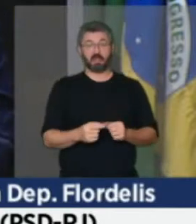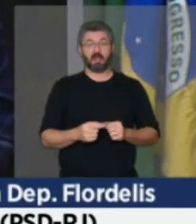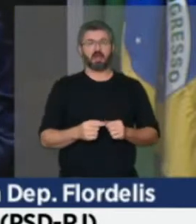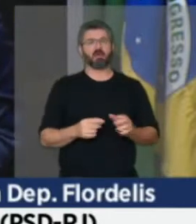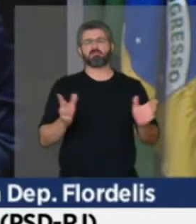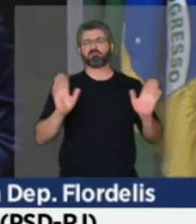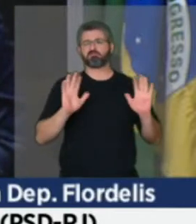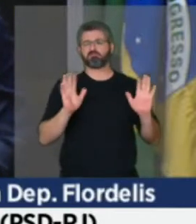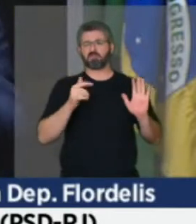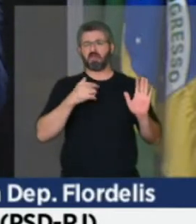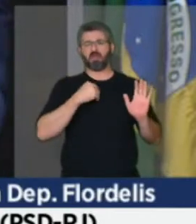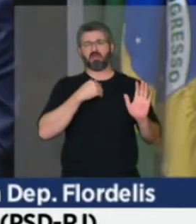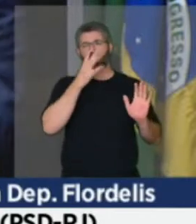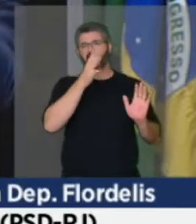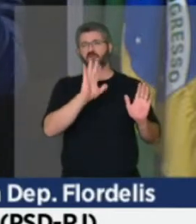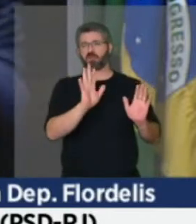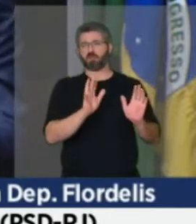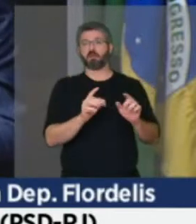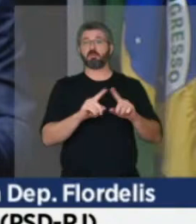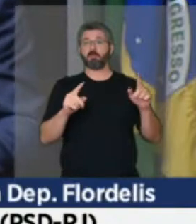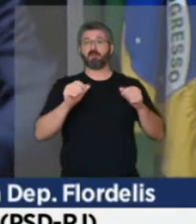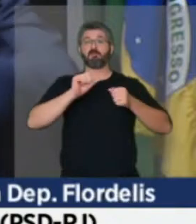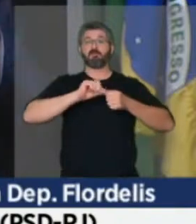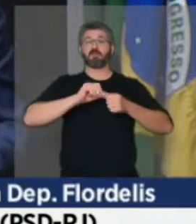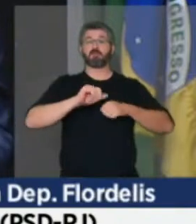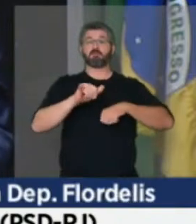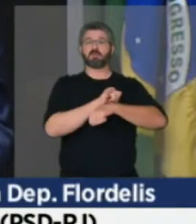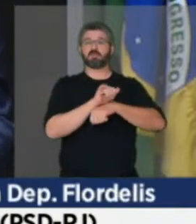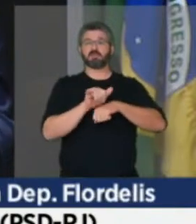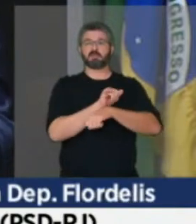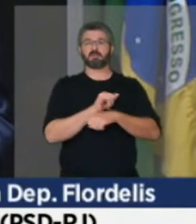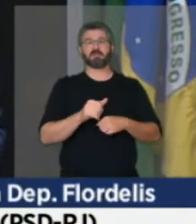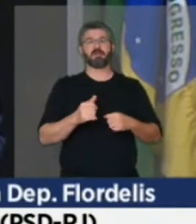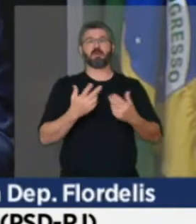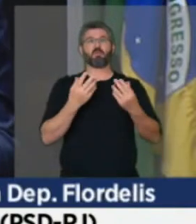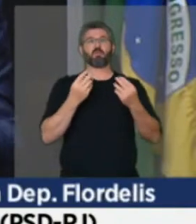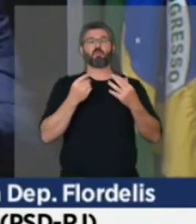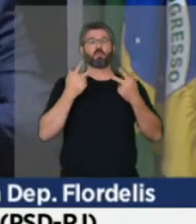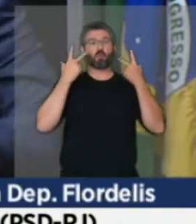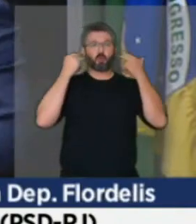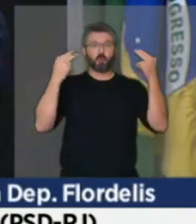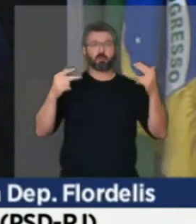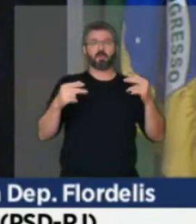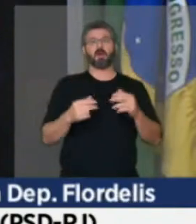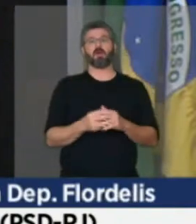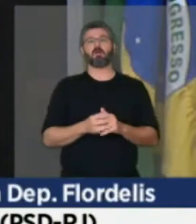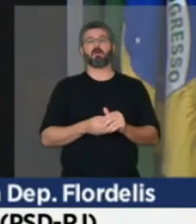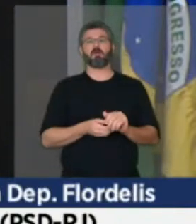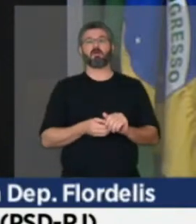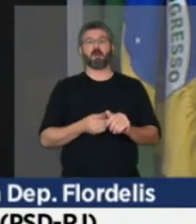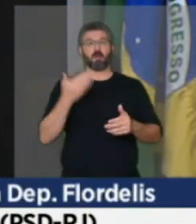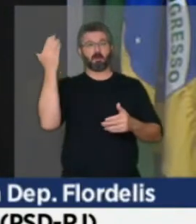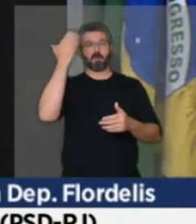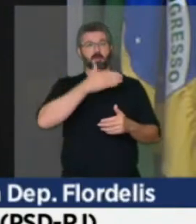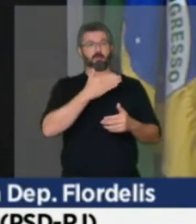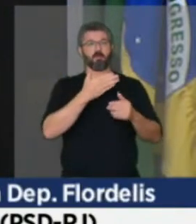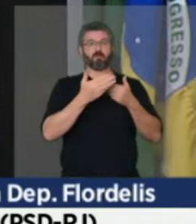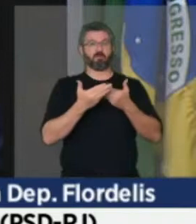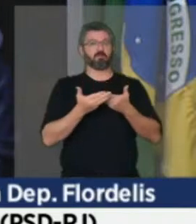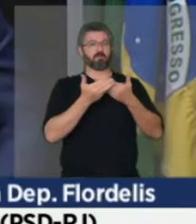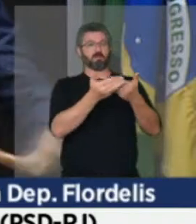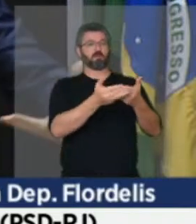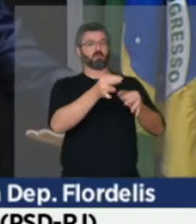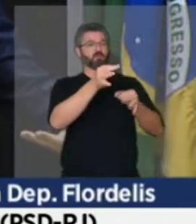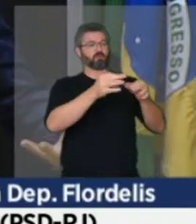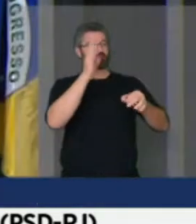julgo, adotaram uma estratégia muito comum dentro do processo criminal de jogar as provas apenas para o júri.